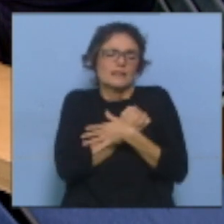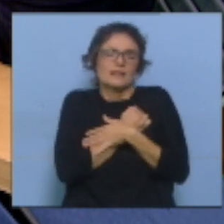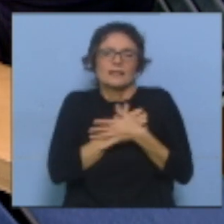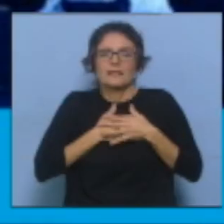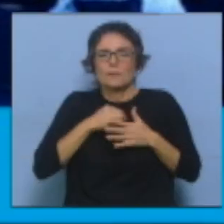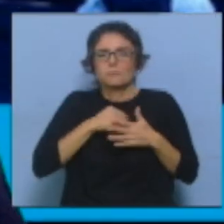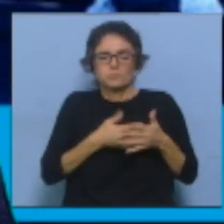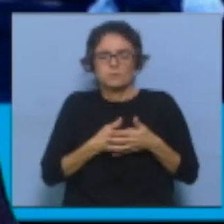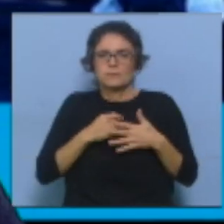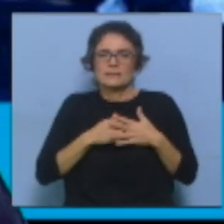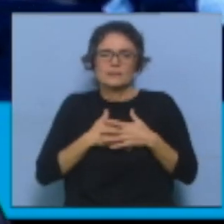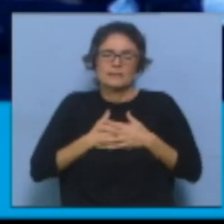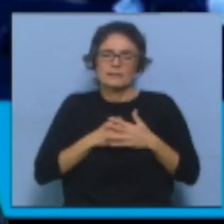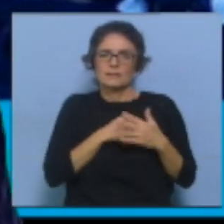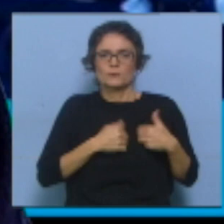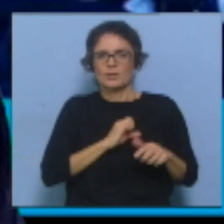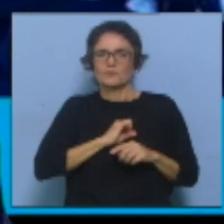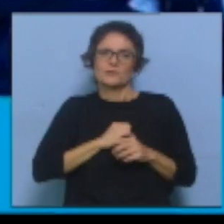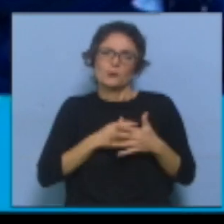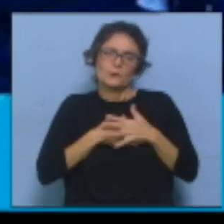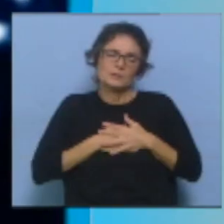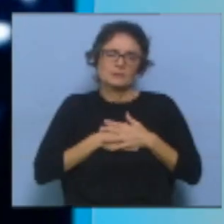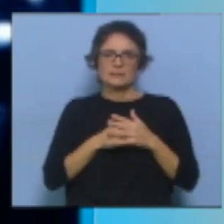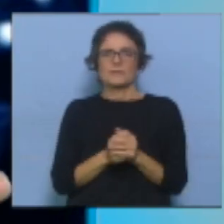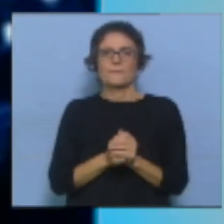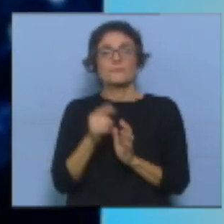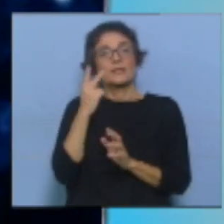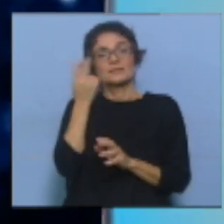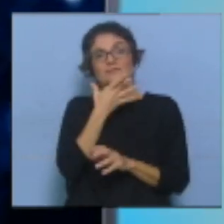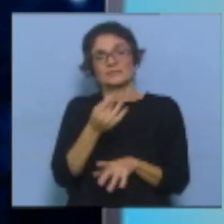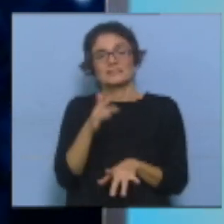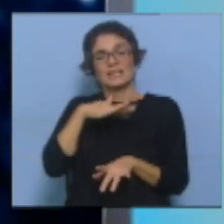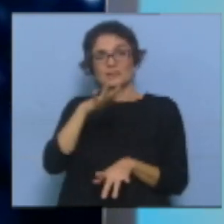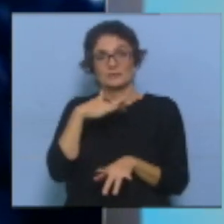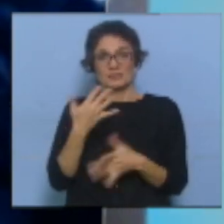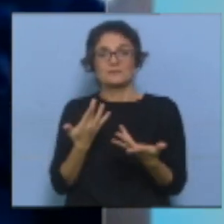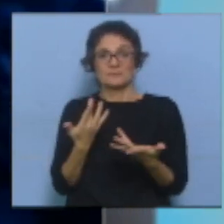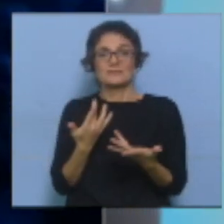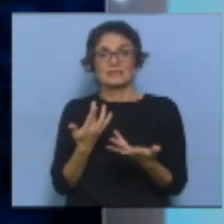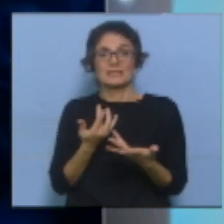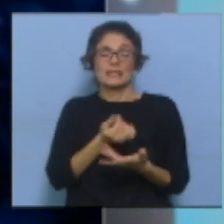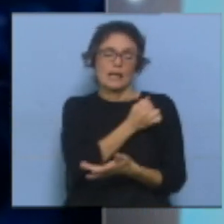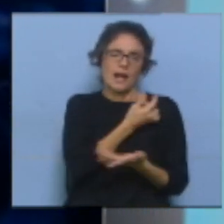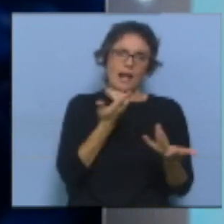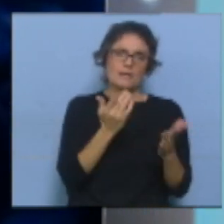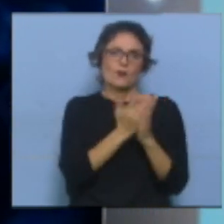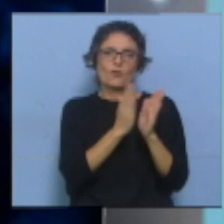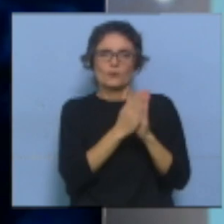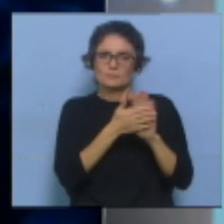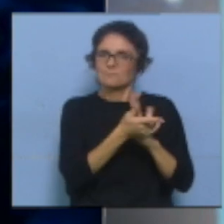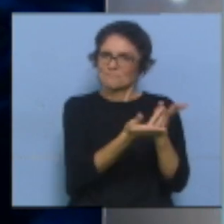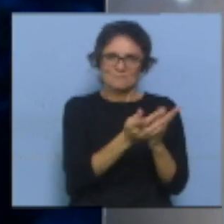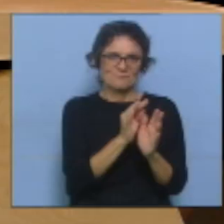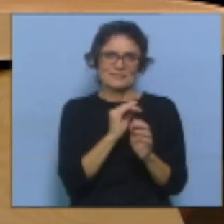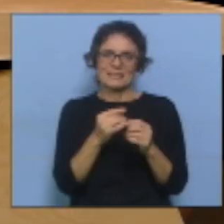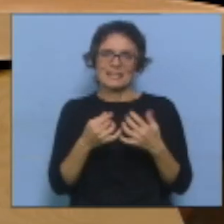e depois recolhê-lo no nosso coração. Sem dúvida, para viver o Natal em família, seja a que tem em casa, seja a do seminário, e partilhando com todos.